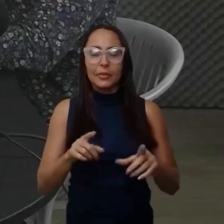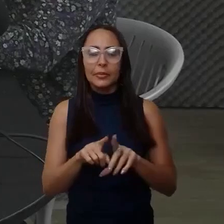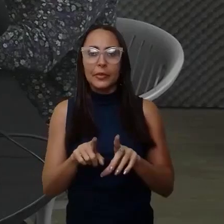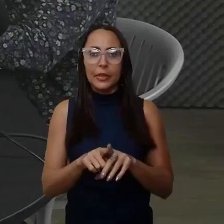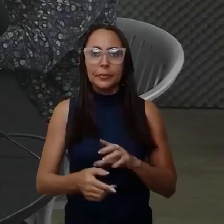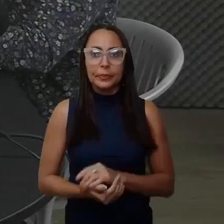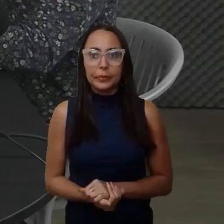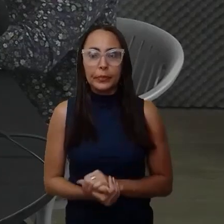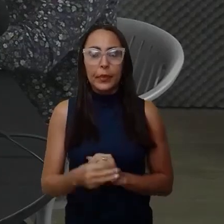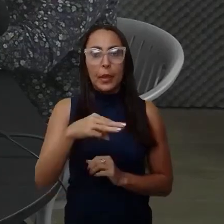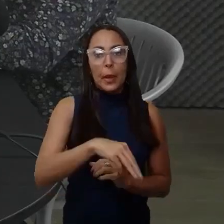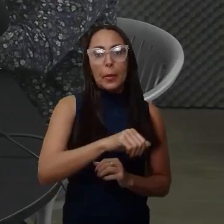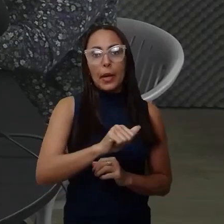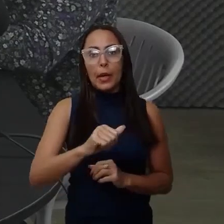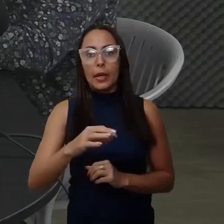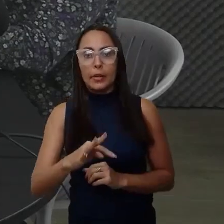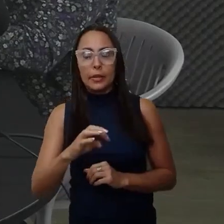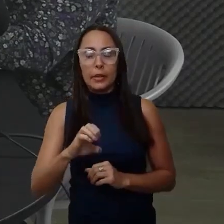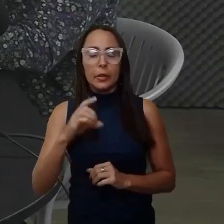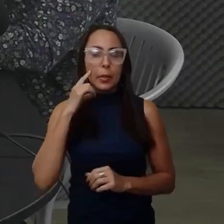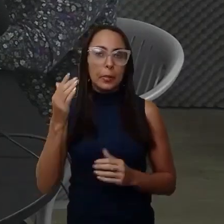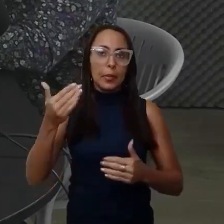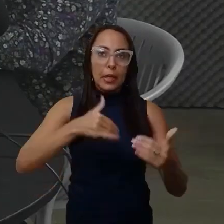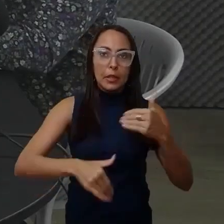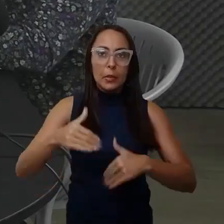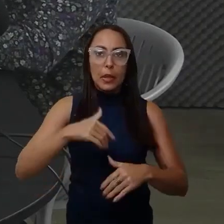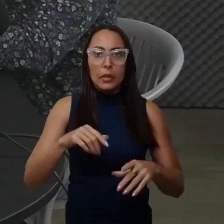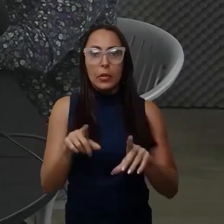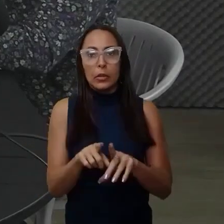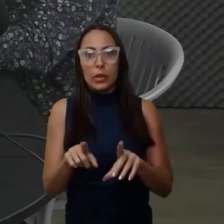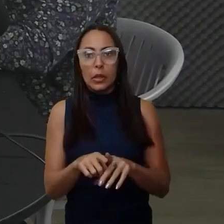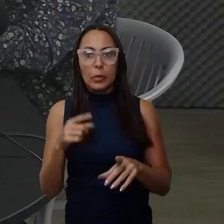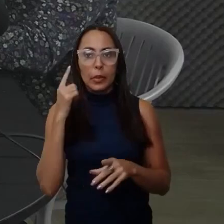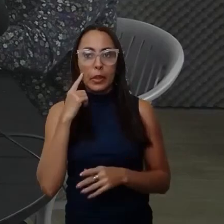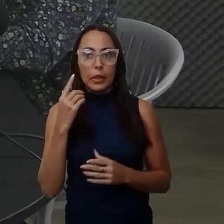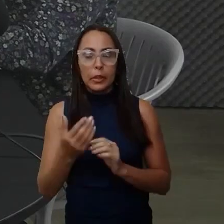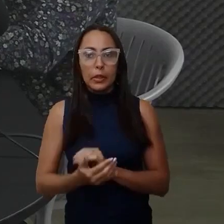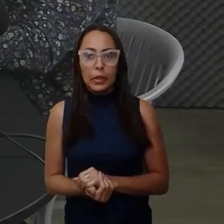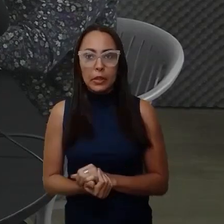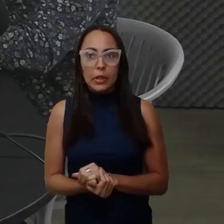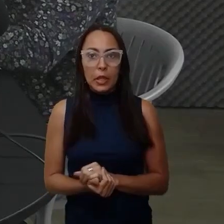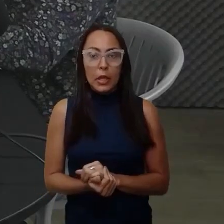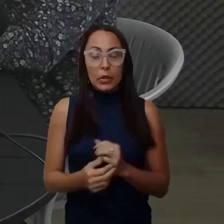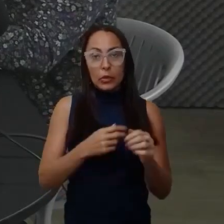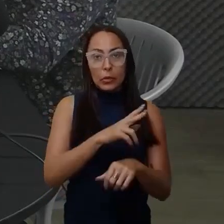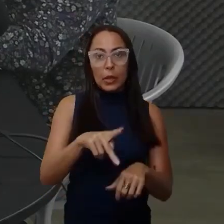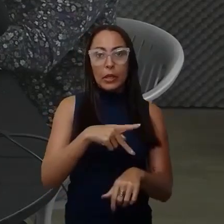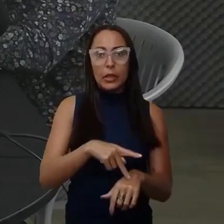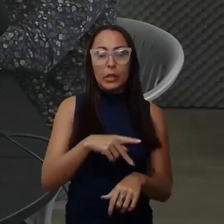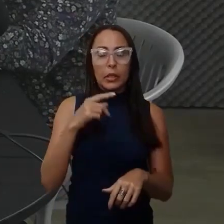da Maat Produções através da participação em mercados como o AFM em Los Angeles e